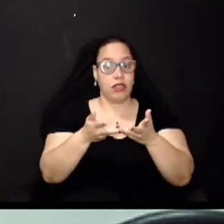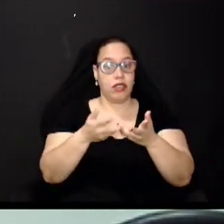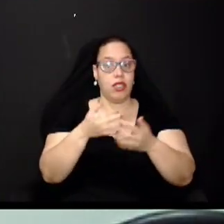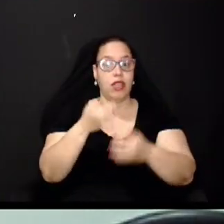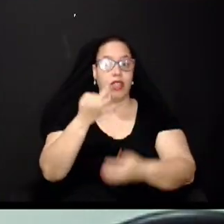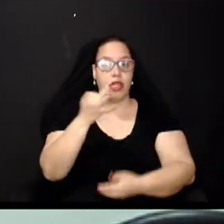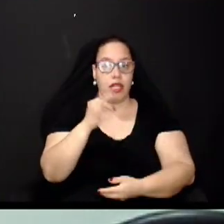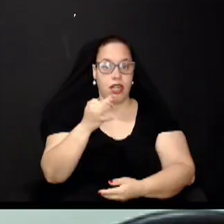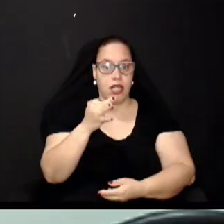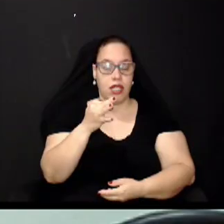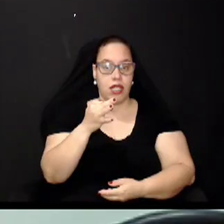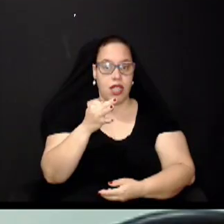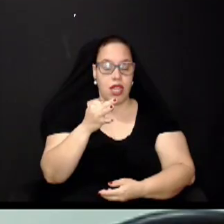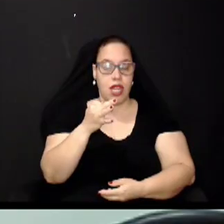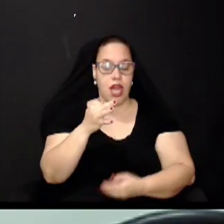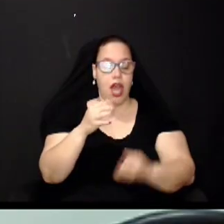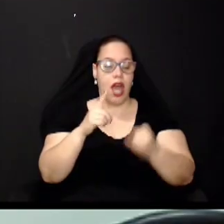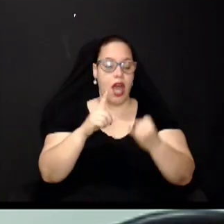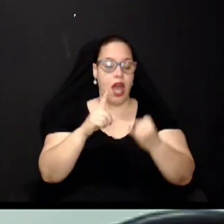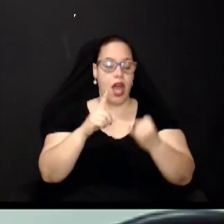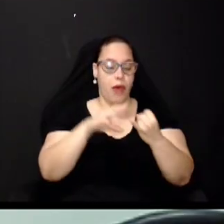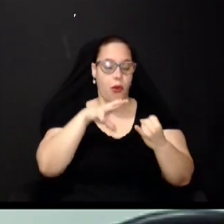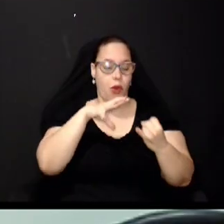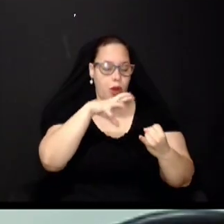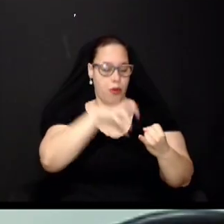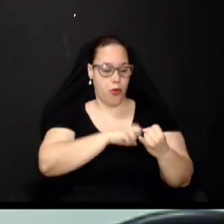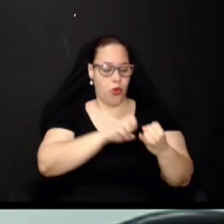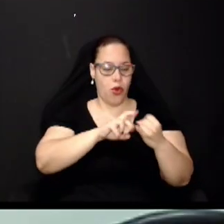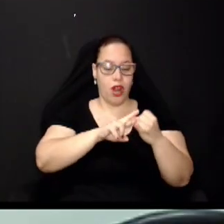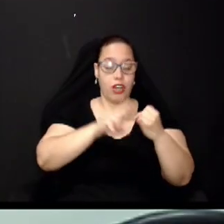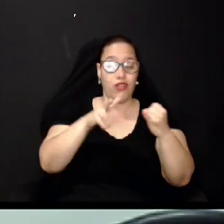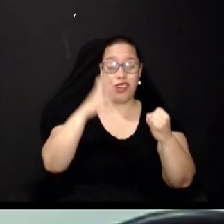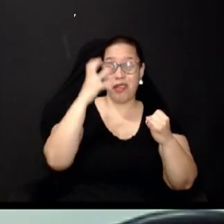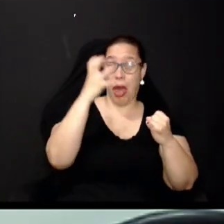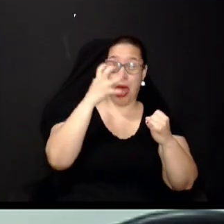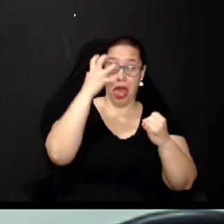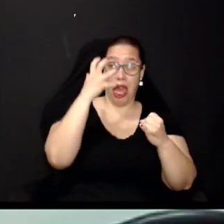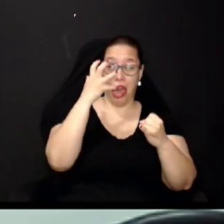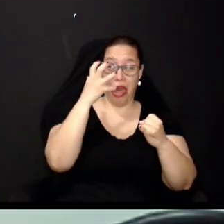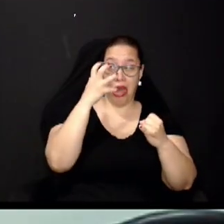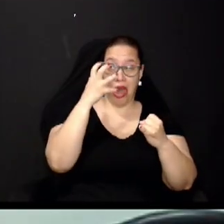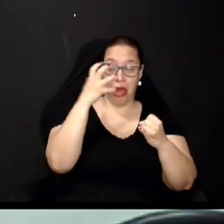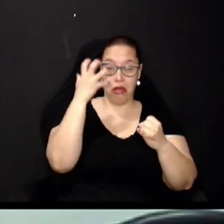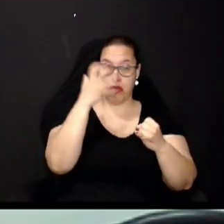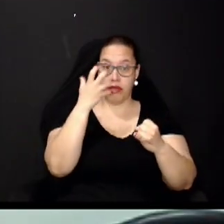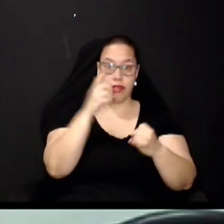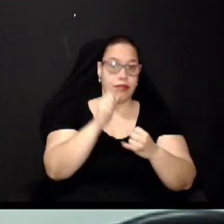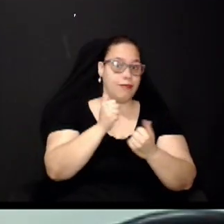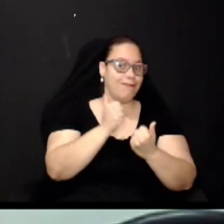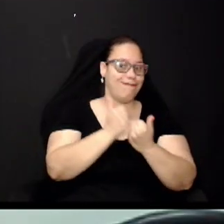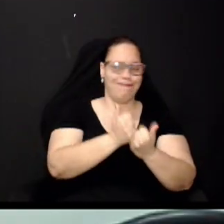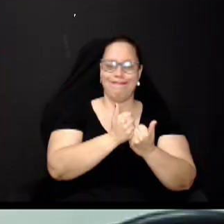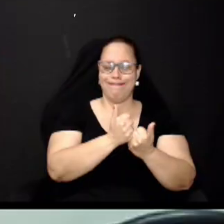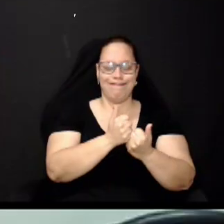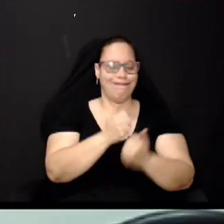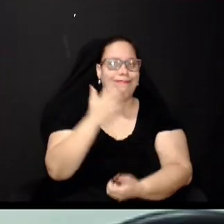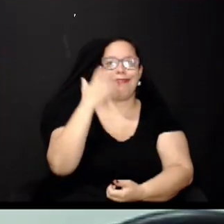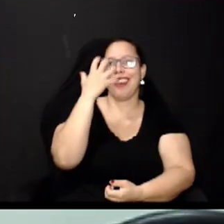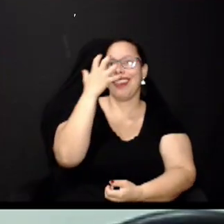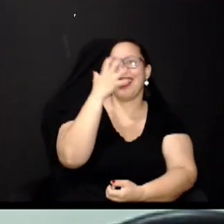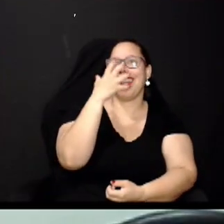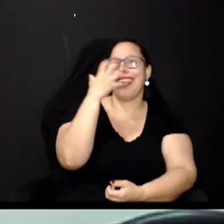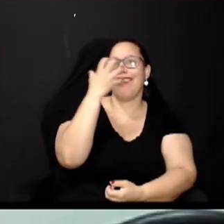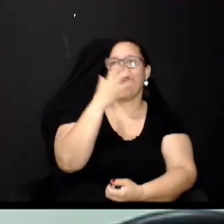paixão. O amor, ele é sustentável. A paixão, não. Por isso que a paixão, ela é algo